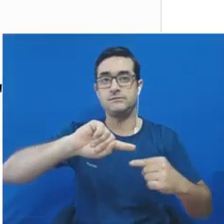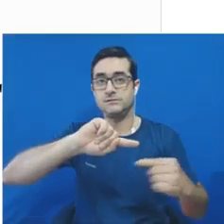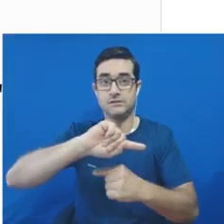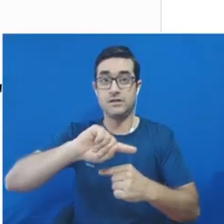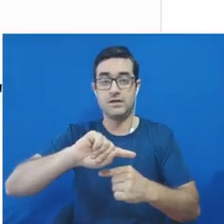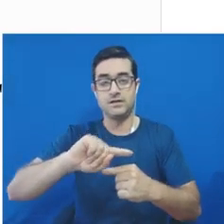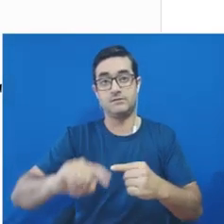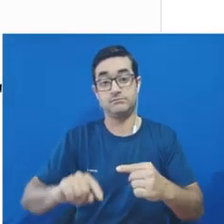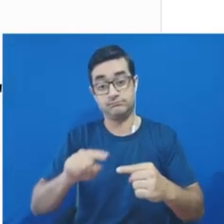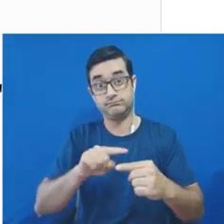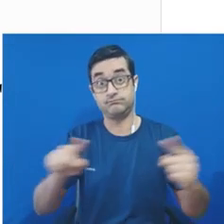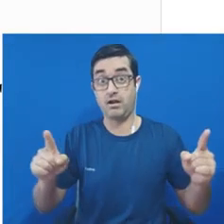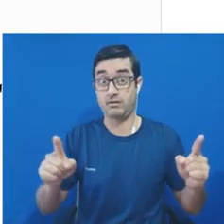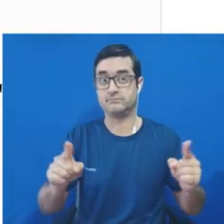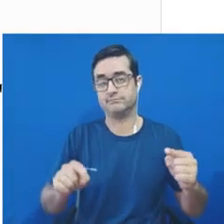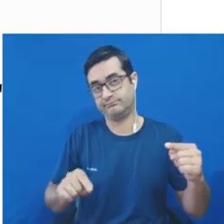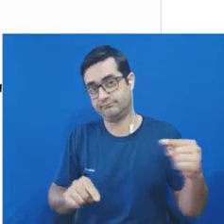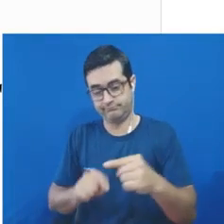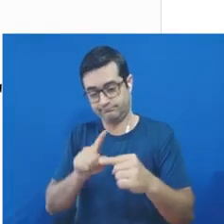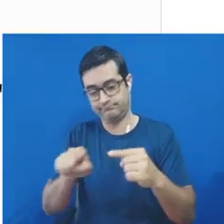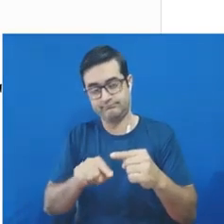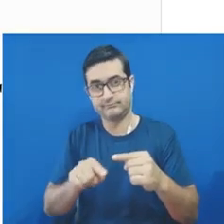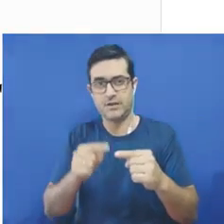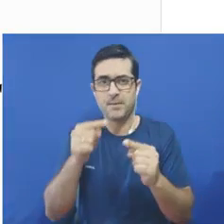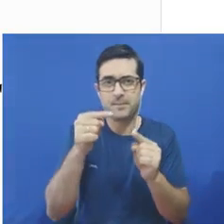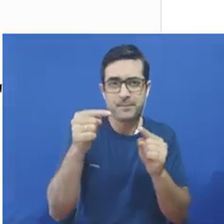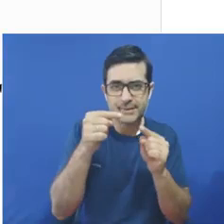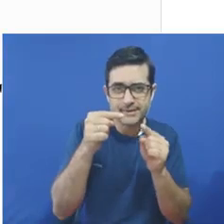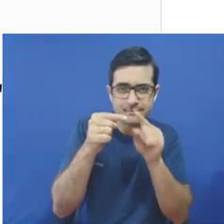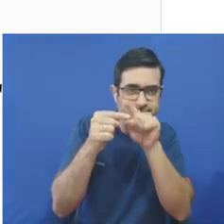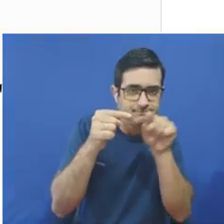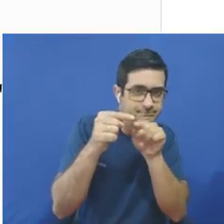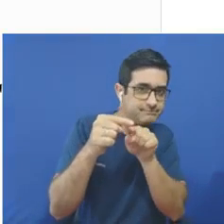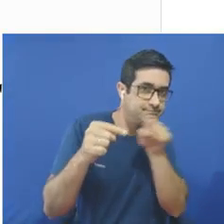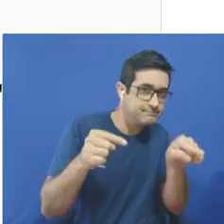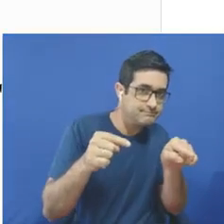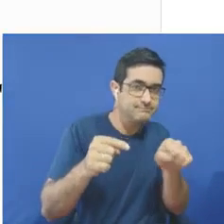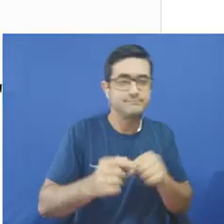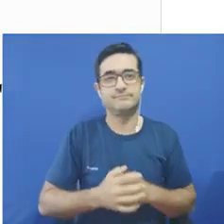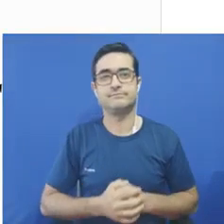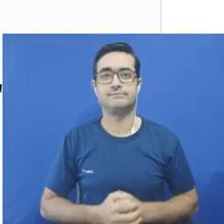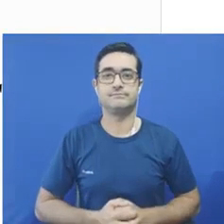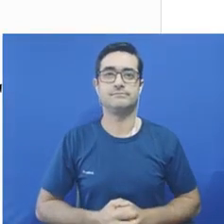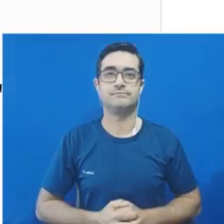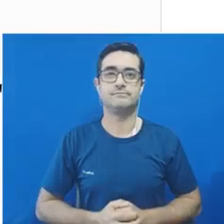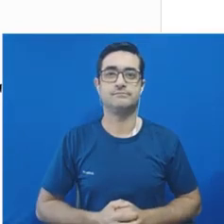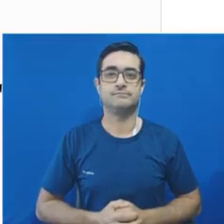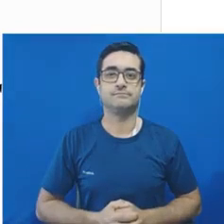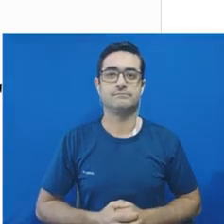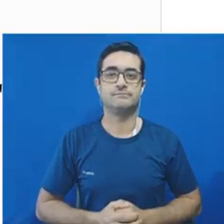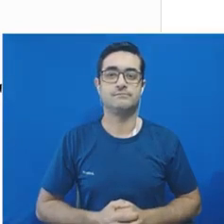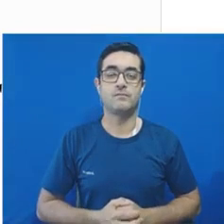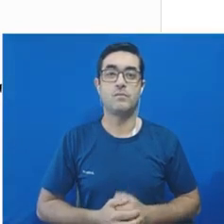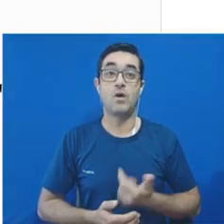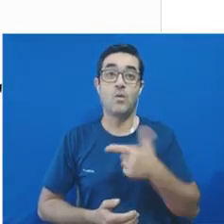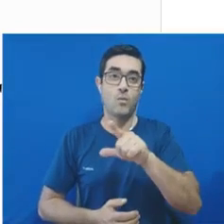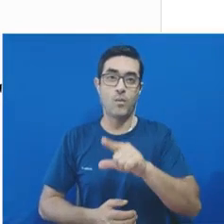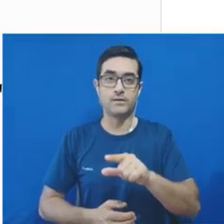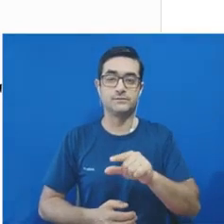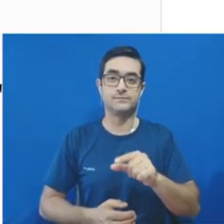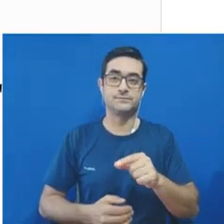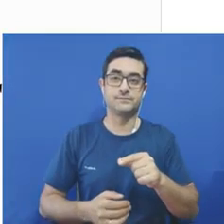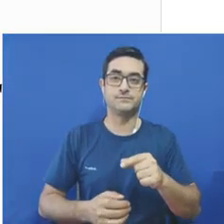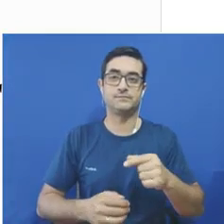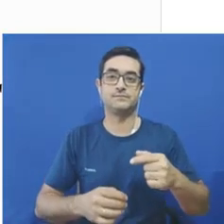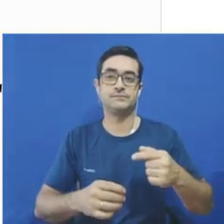está direcionada para o lado dos reagentes, enquanto a seta menor para o lado dos produtos, né? Aqui eu tenho